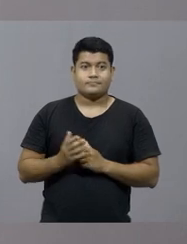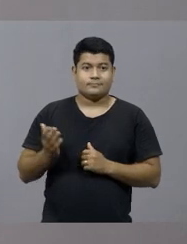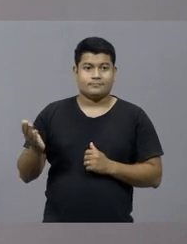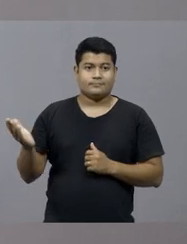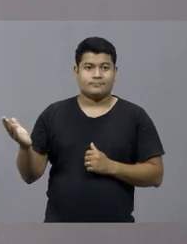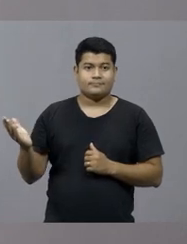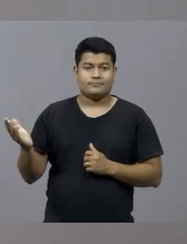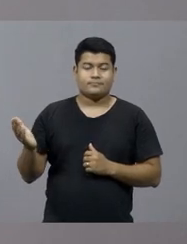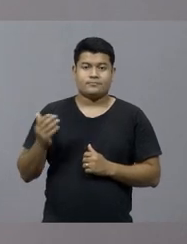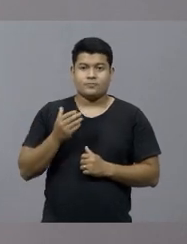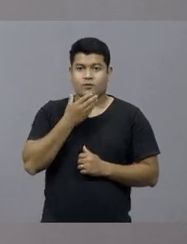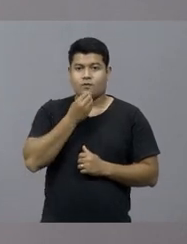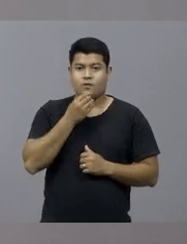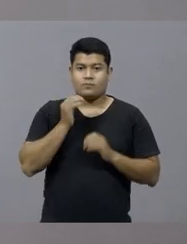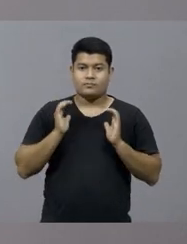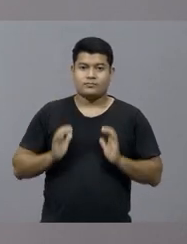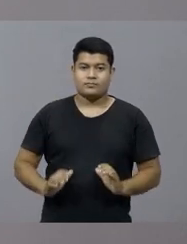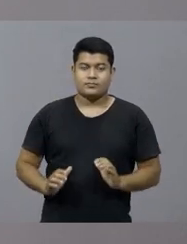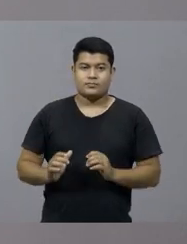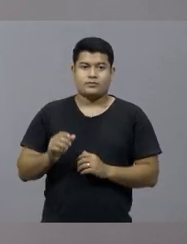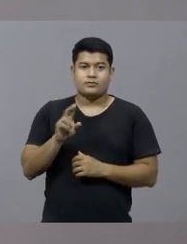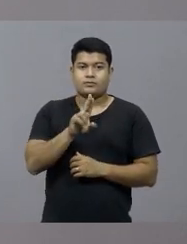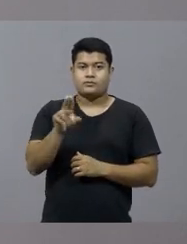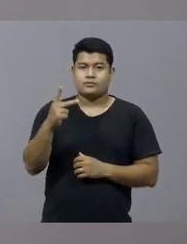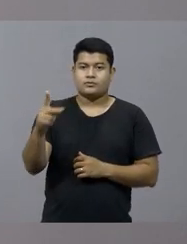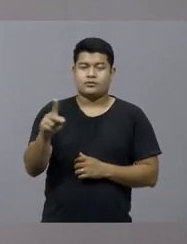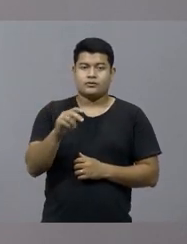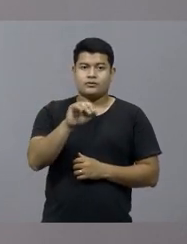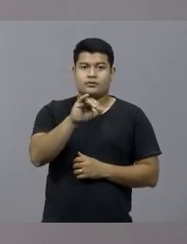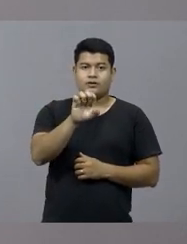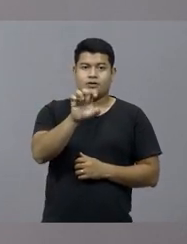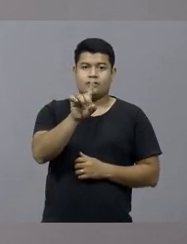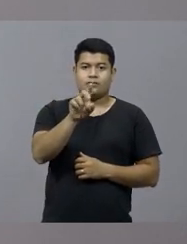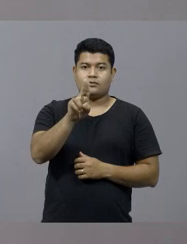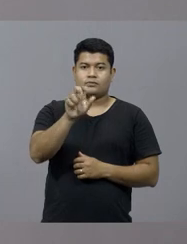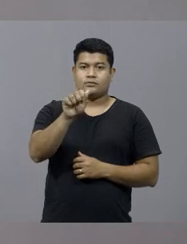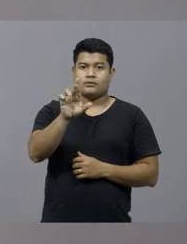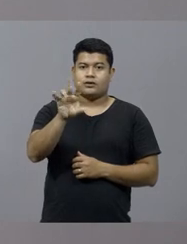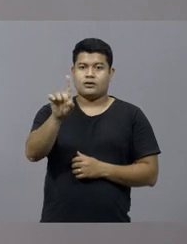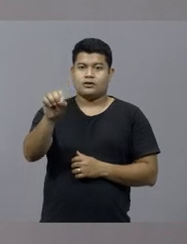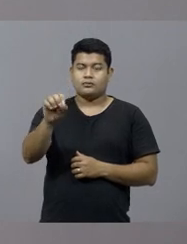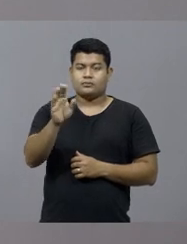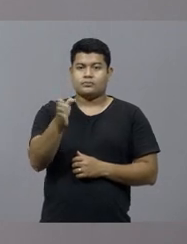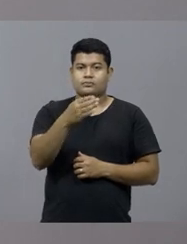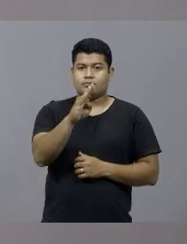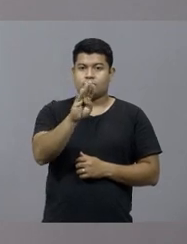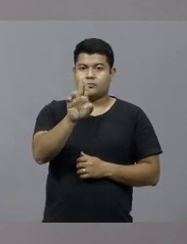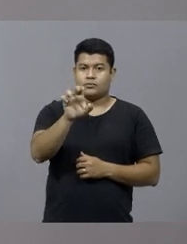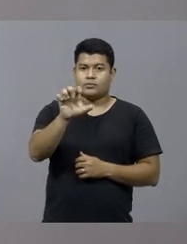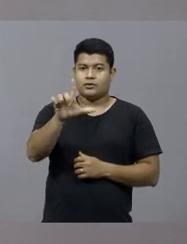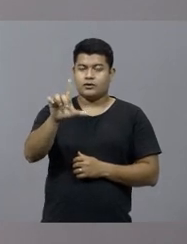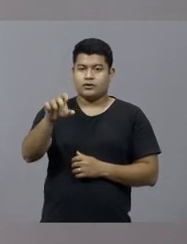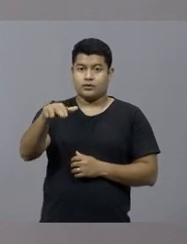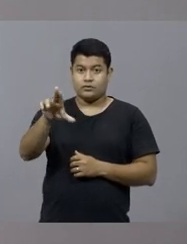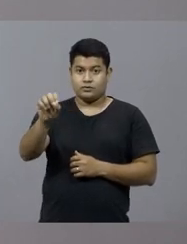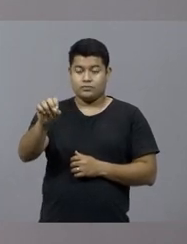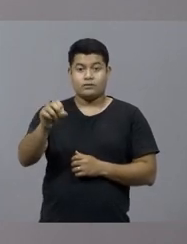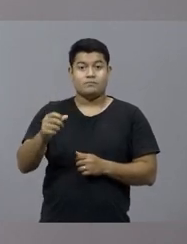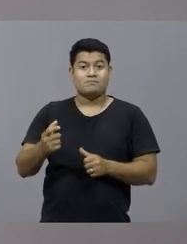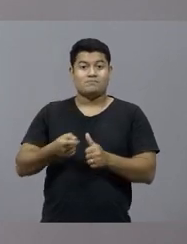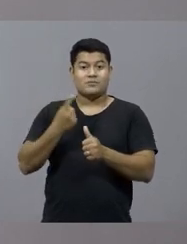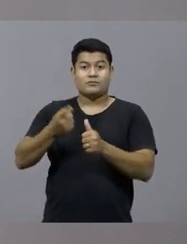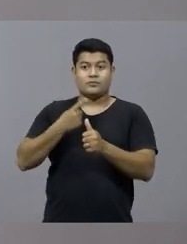Esse cidadão aí, ele se chama Eduardo Bueno. A primeira vez que fiquei sabendo dele foi por causa desse vídeo. Ele também é popularmente conhecido